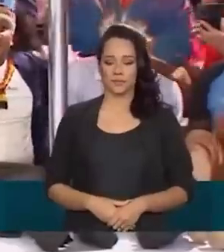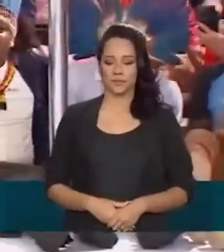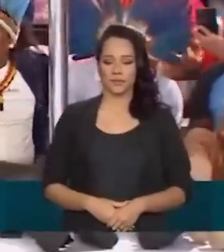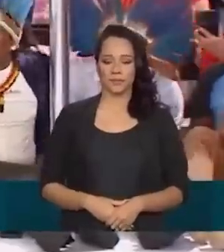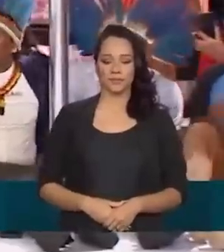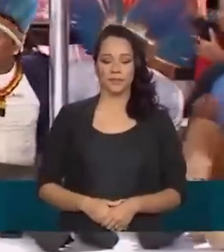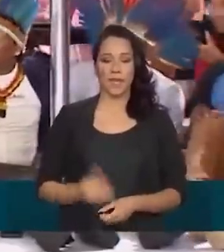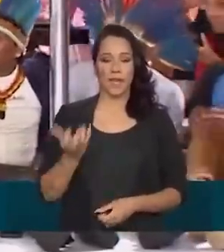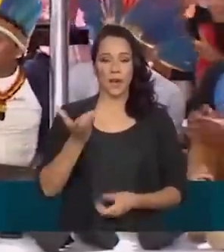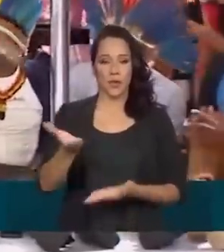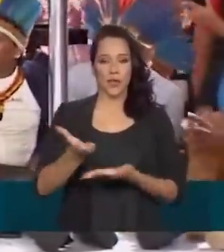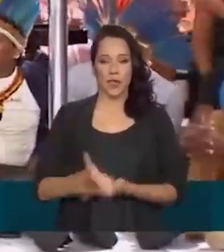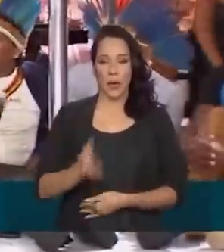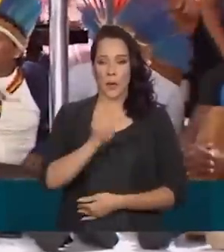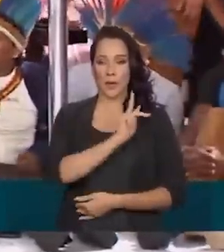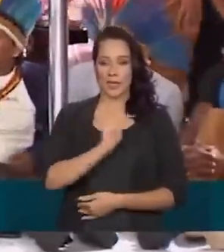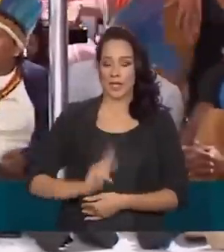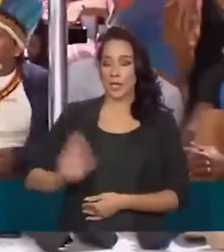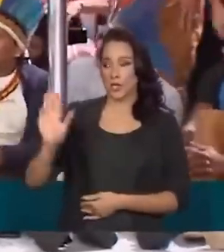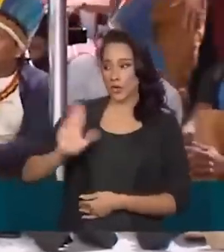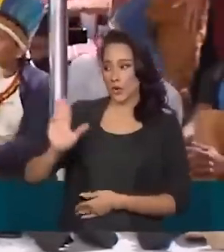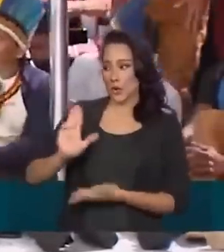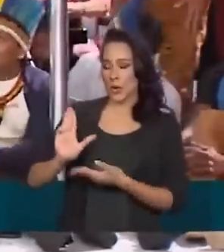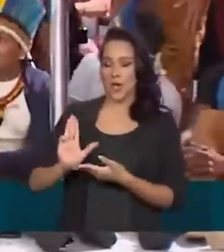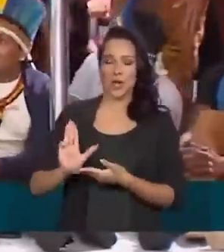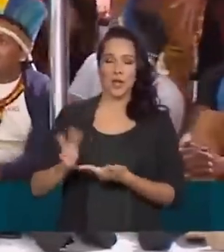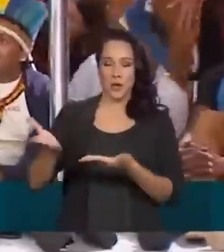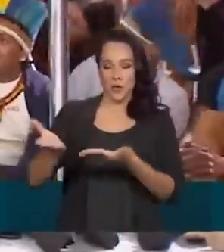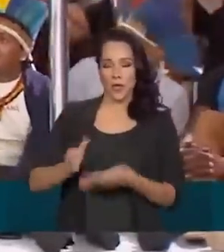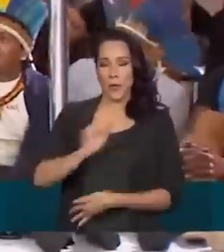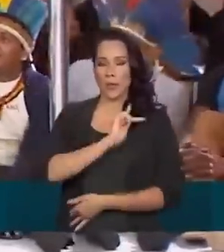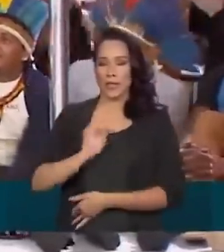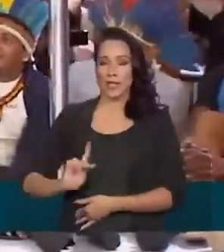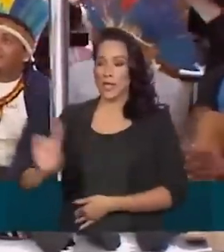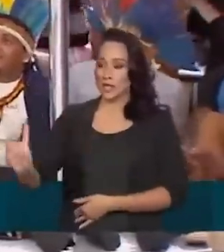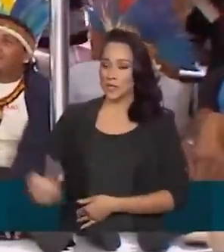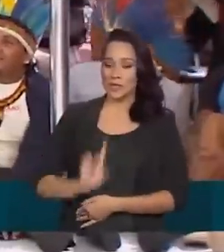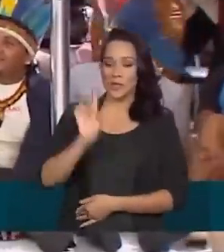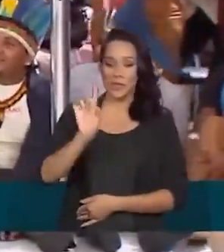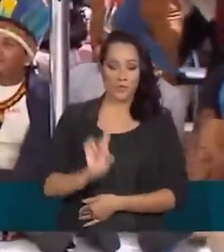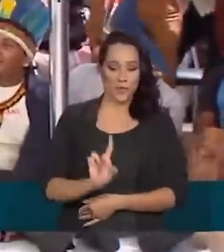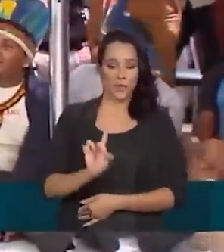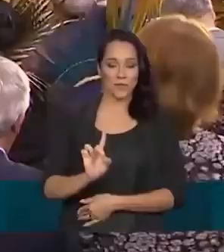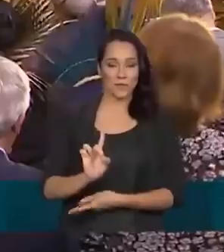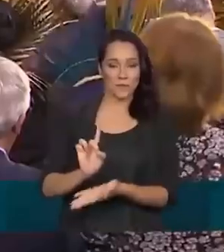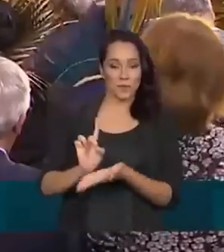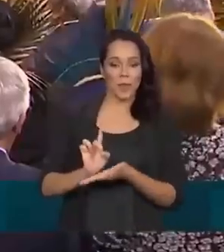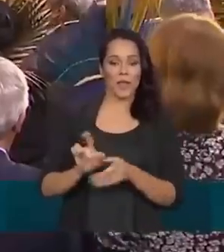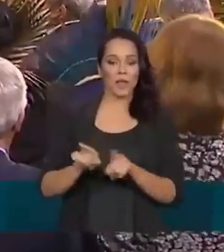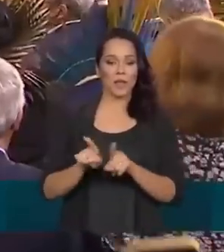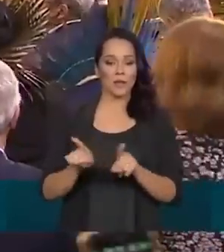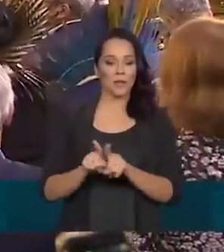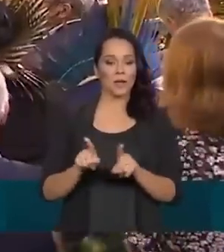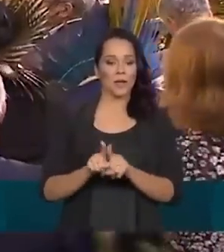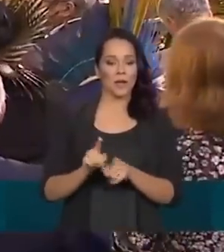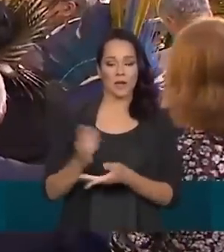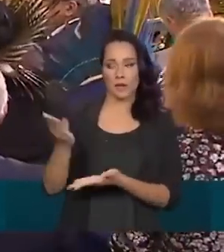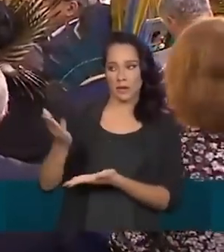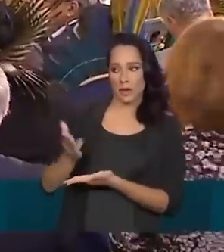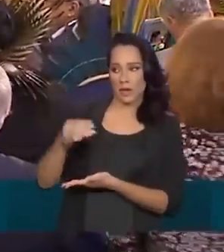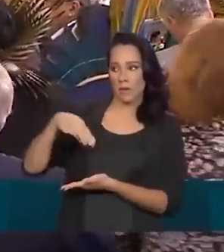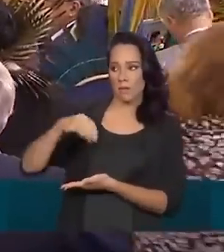E quero aqui convidar o presidente Lula, para vir aqui à frente. E o companheiro Mano